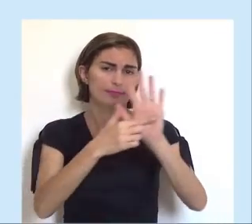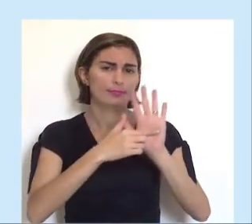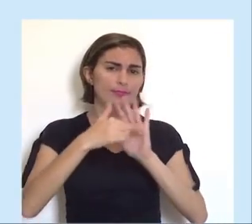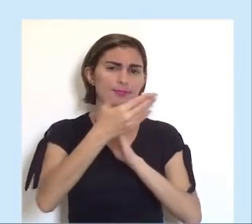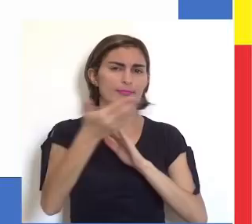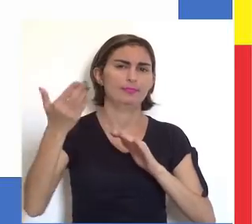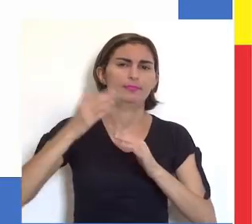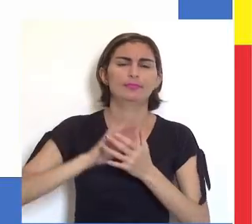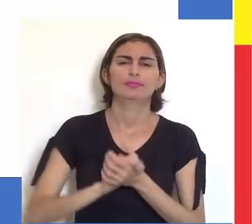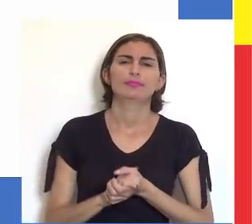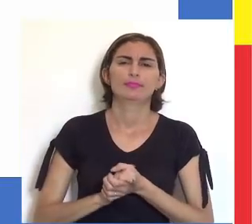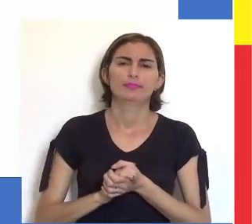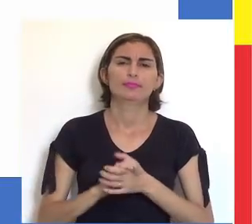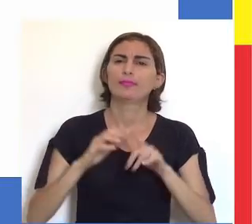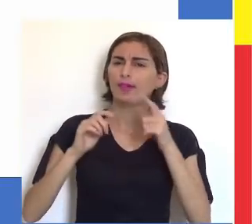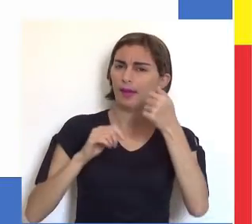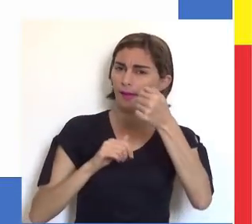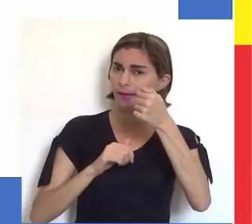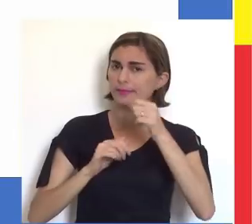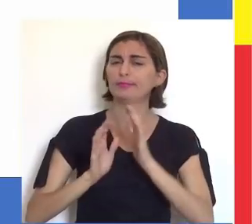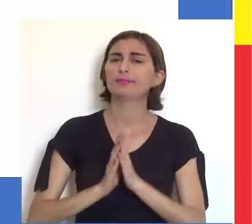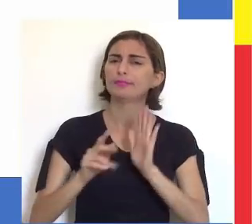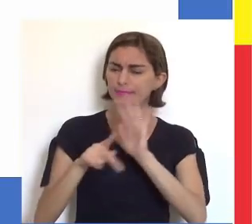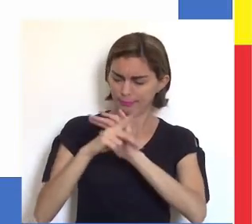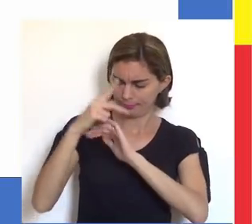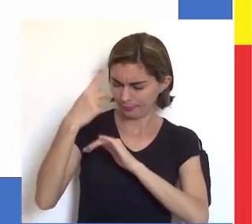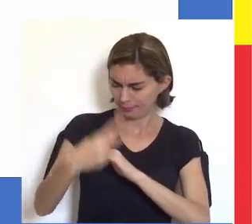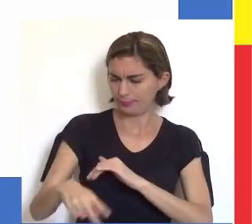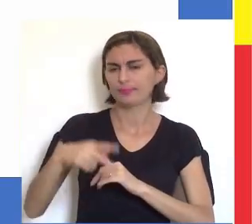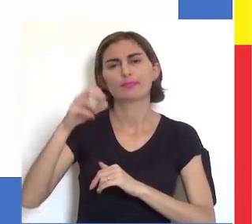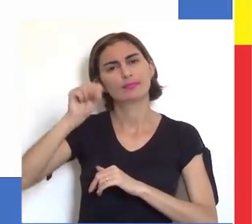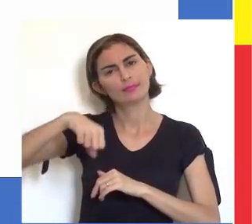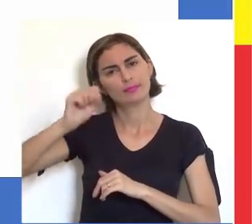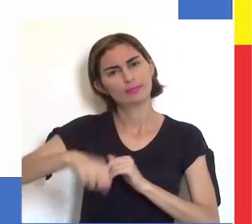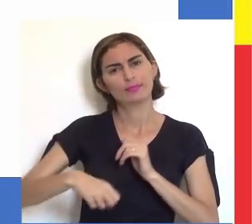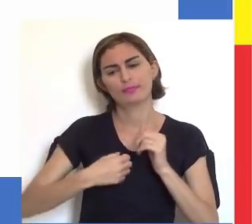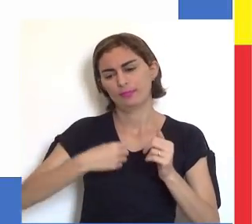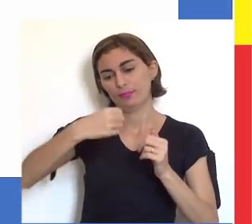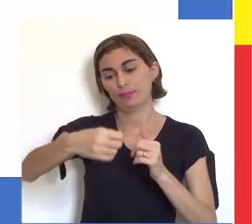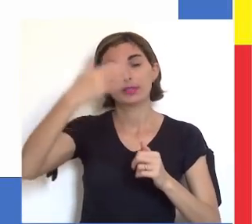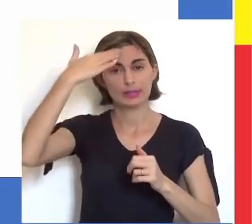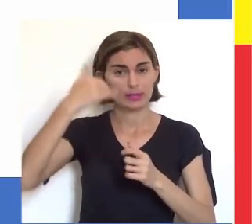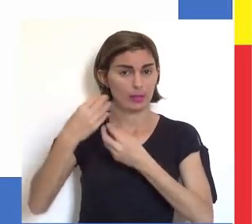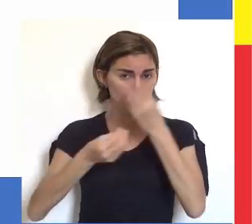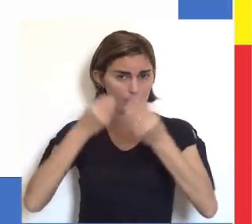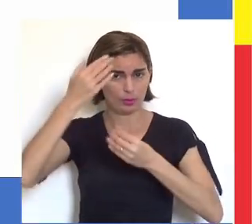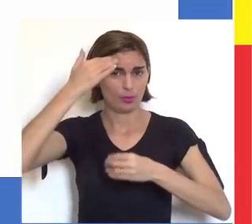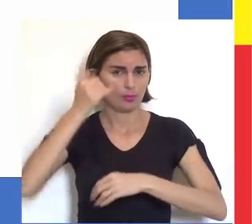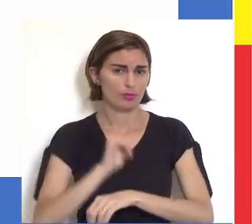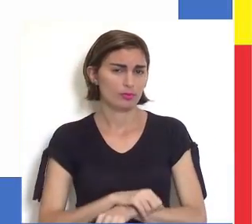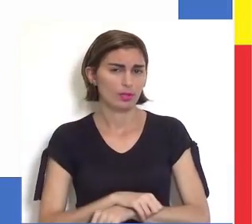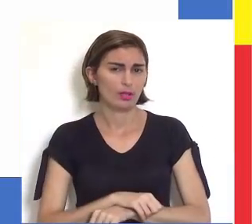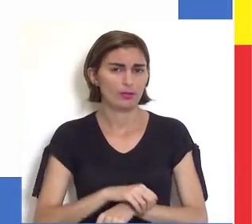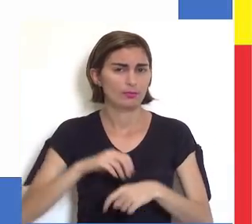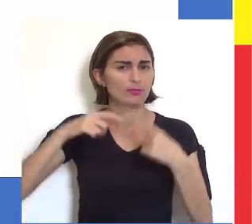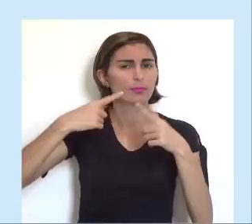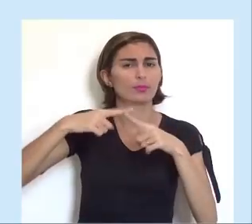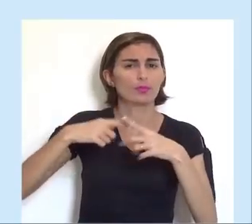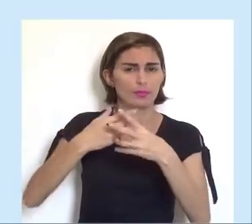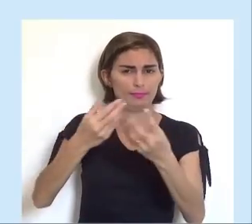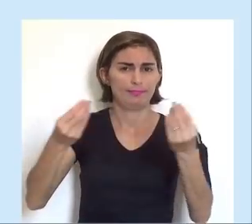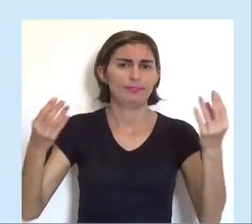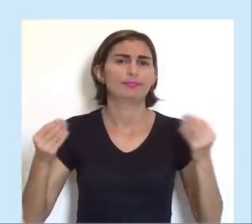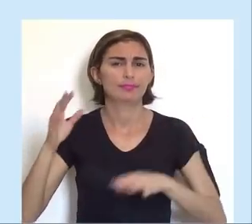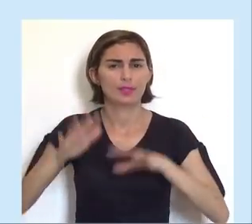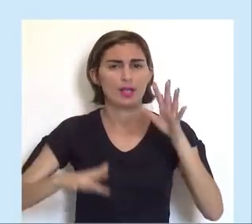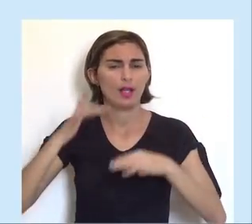você. É a letra A. Faz parte da história. Sabe como eu sei que faz parte da história? Muitas vezes a